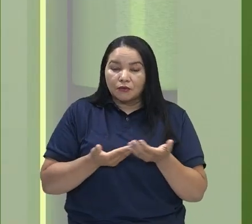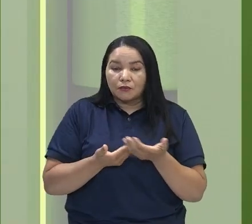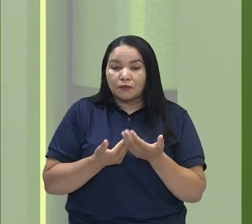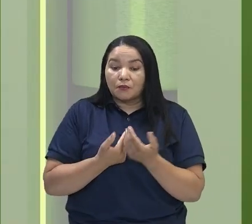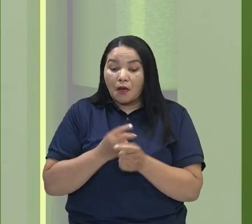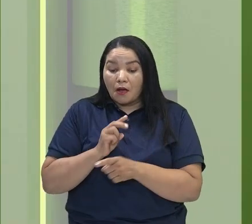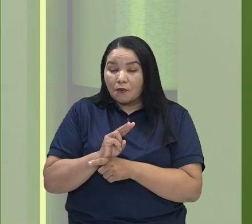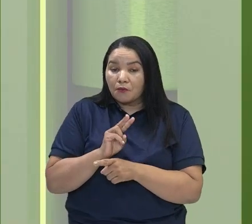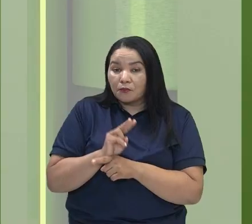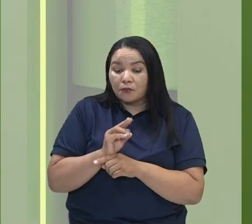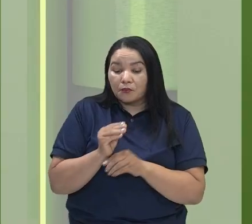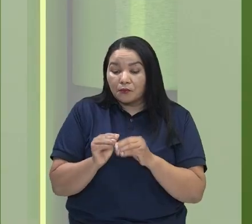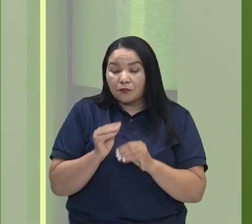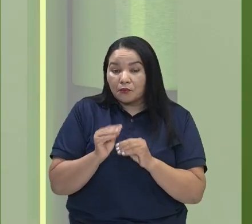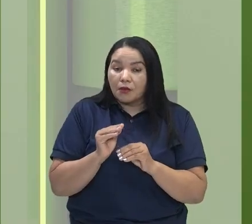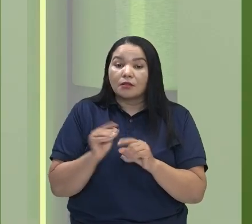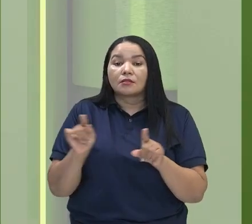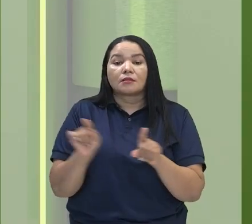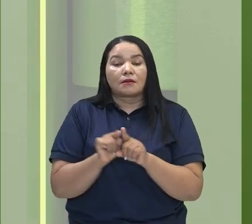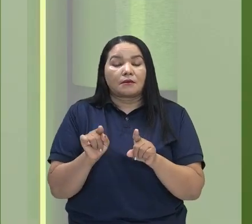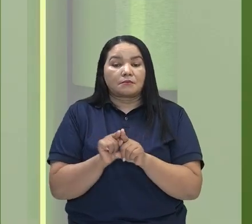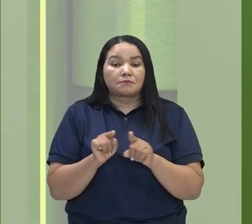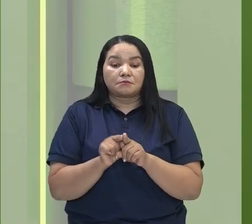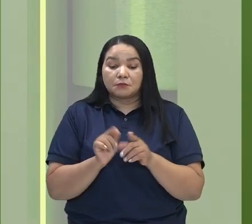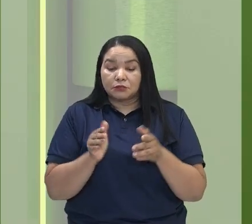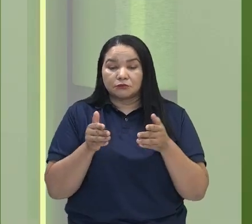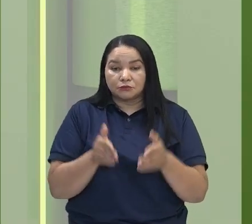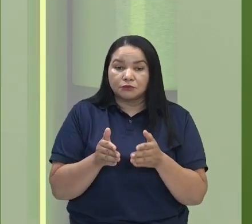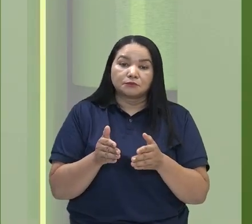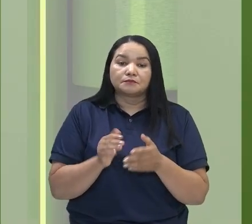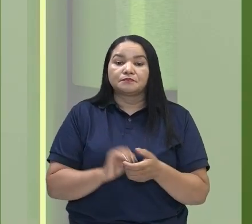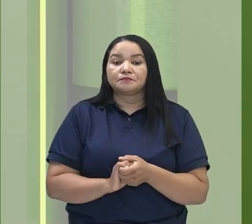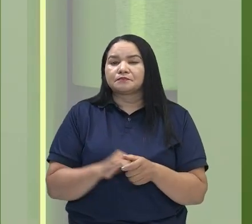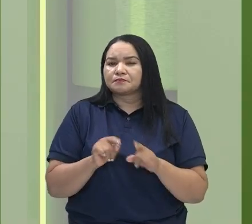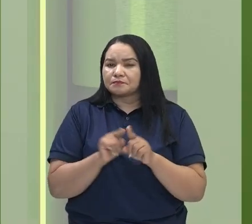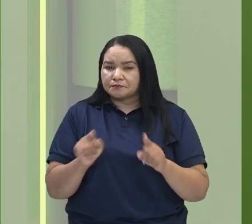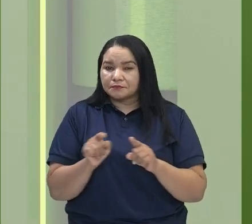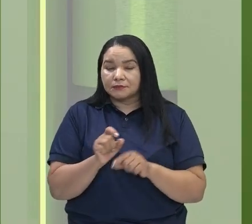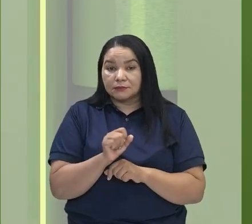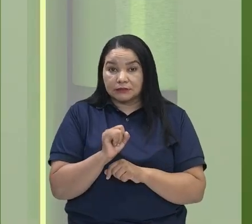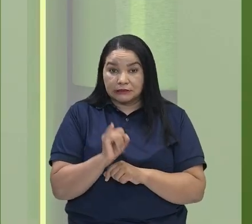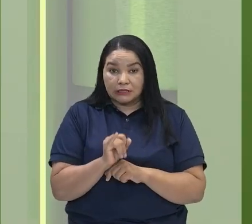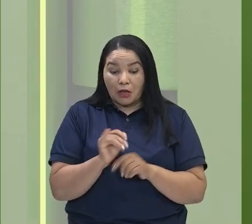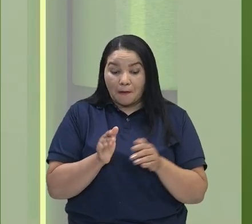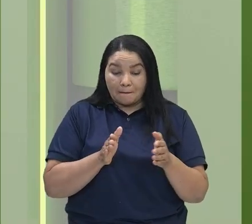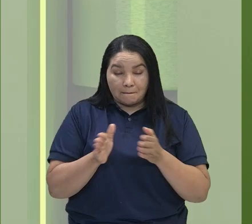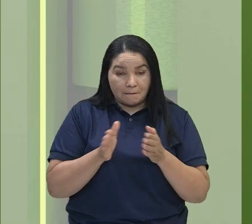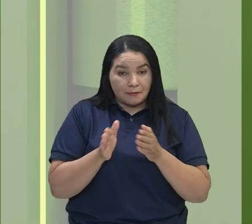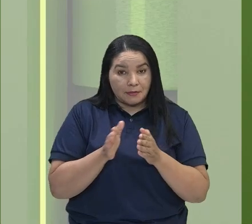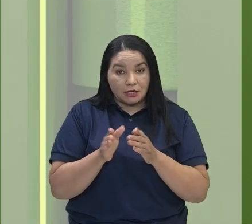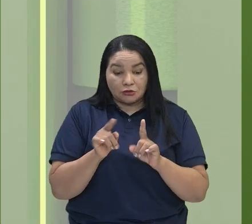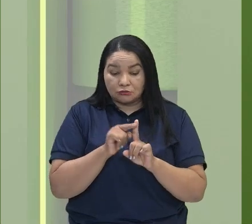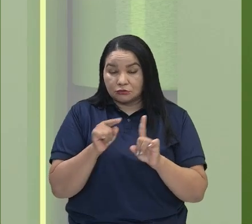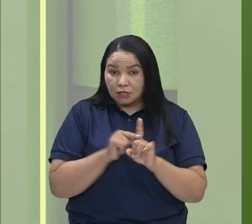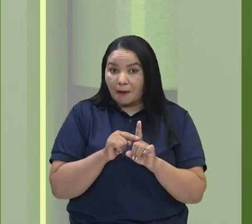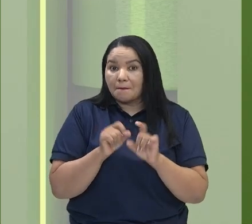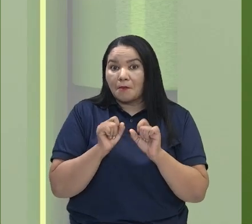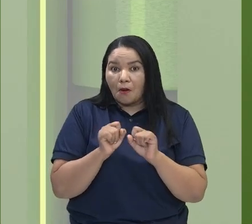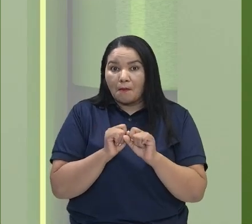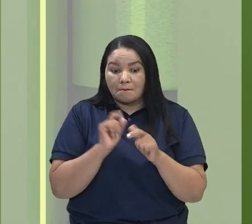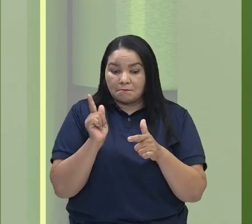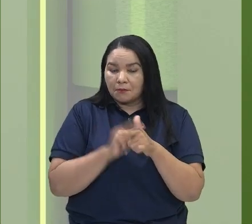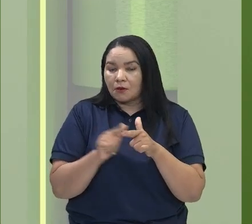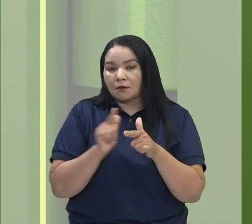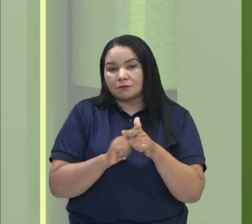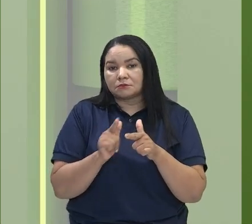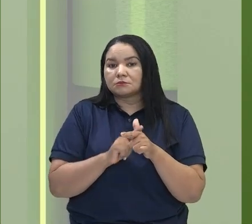dedicar mesmo à maternidade. Mas existe um período que a gente sabe que se essa mulher engravida, pode, né, vir ali acarretar alguns